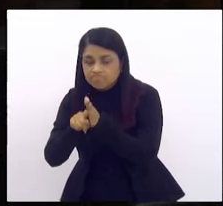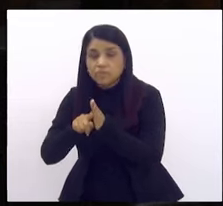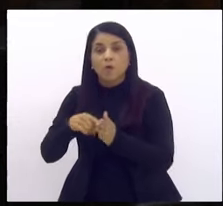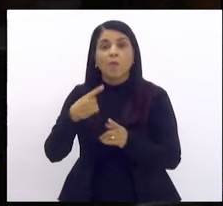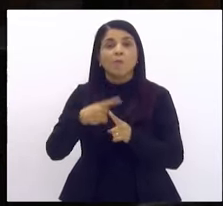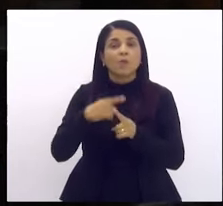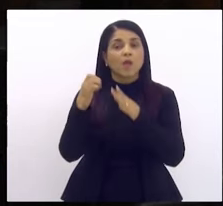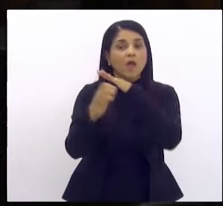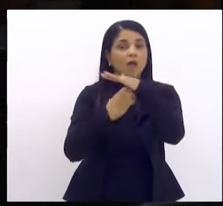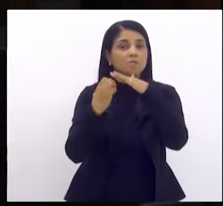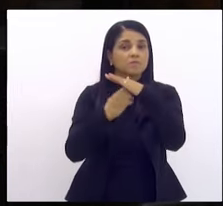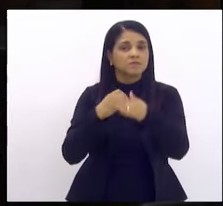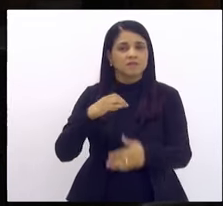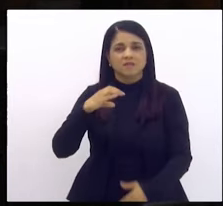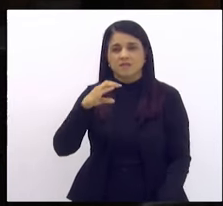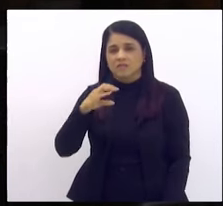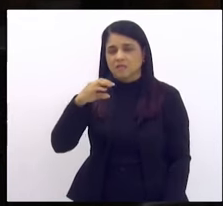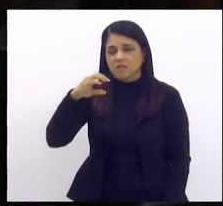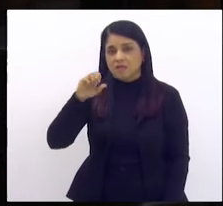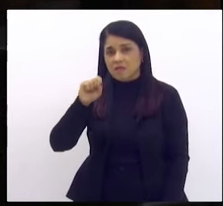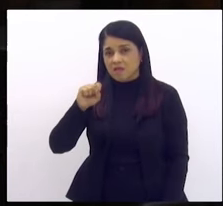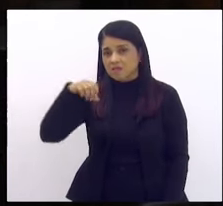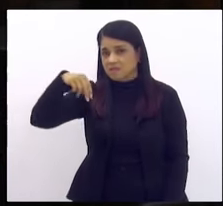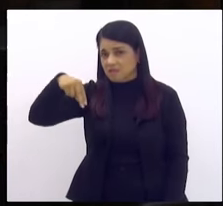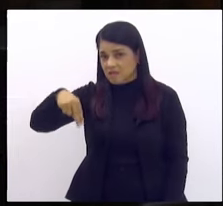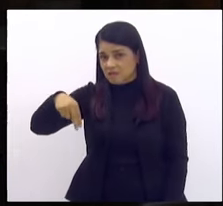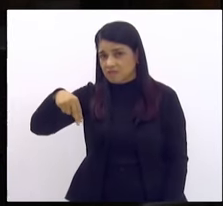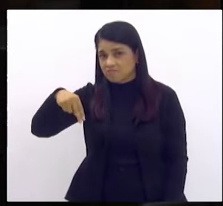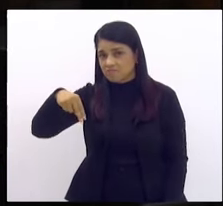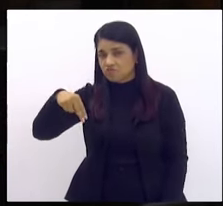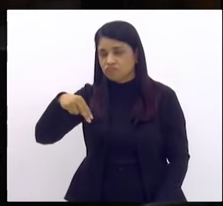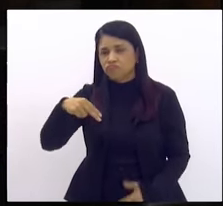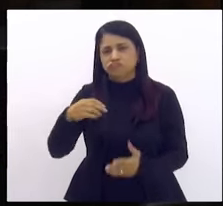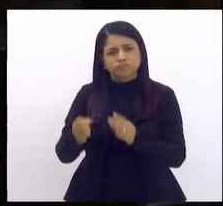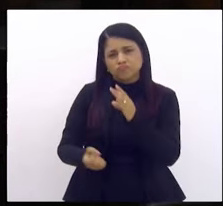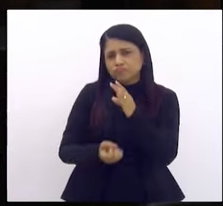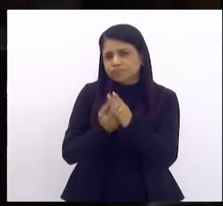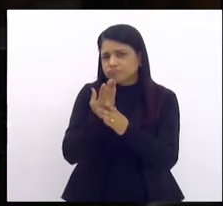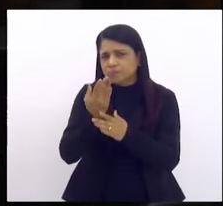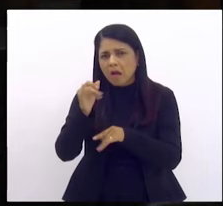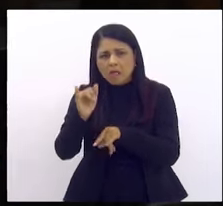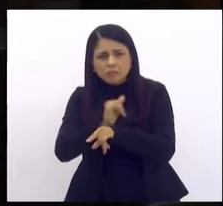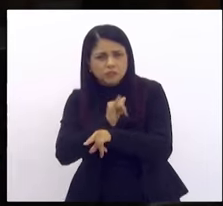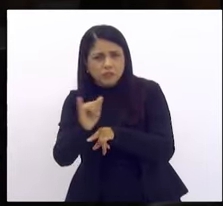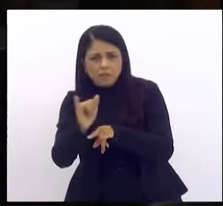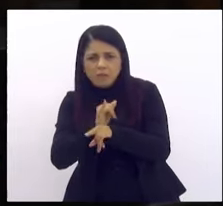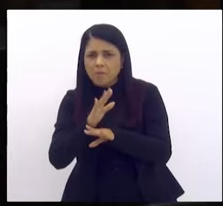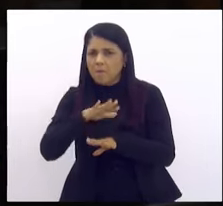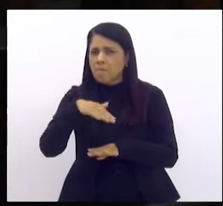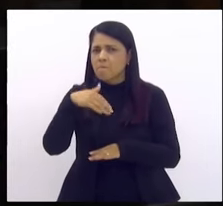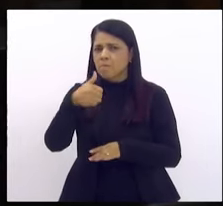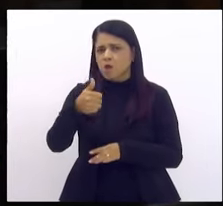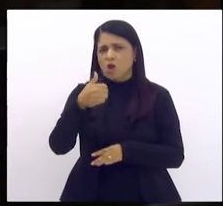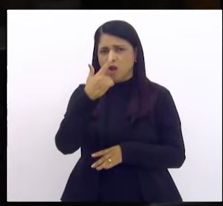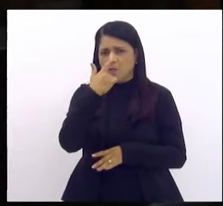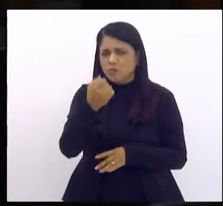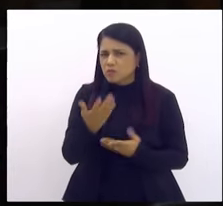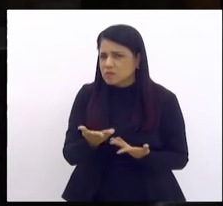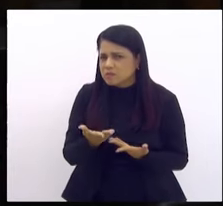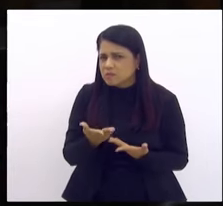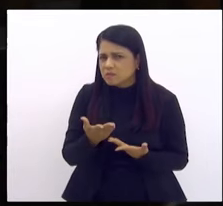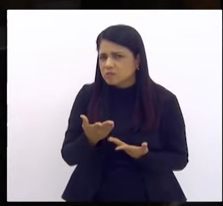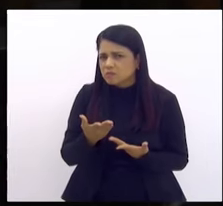CSN ela não cria mecanismo para melhorar a poluição na minha querida e amada cidade de Volta